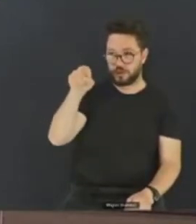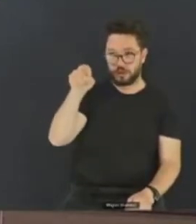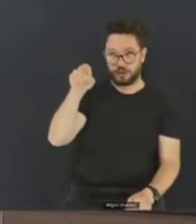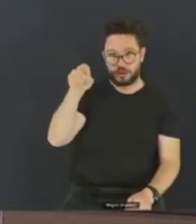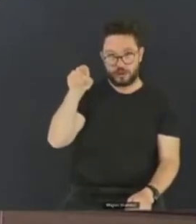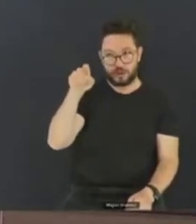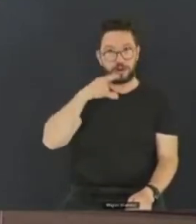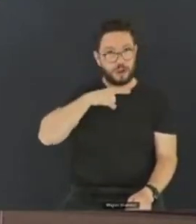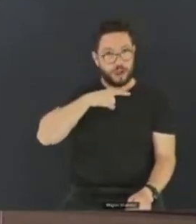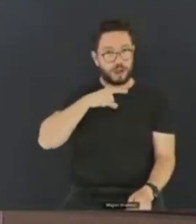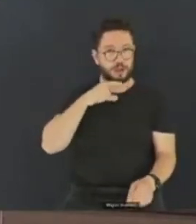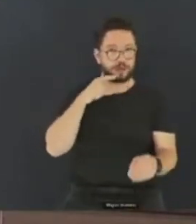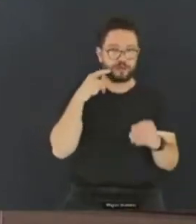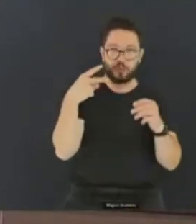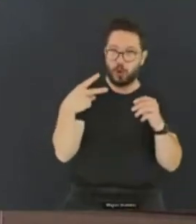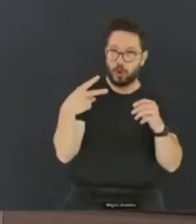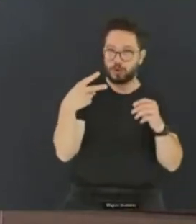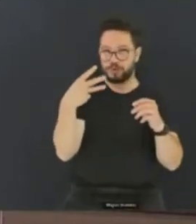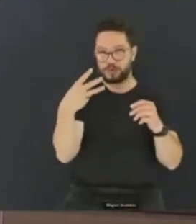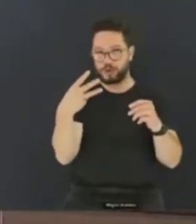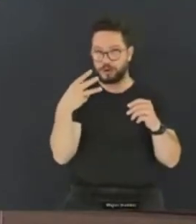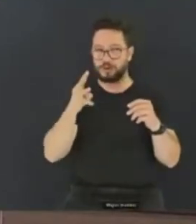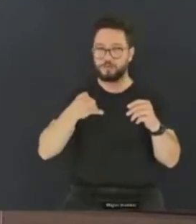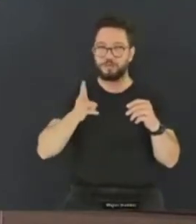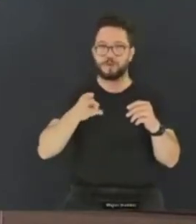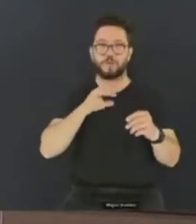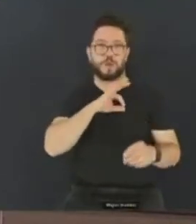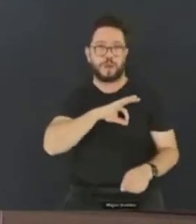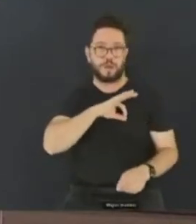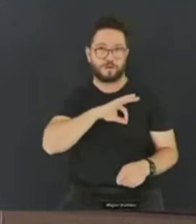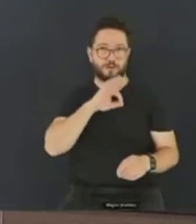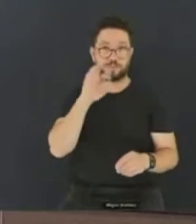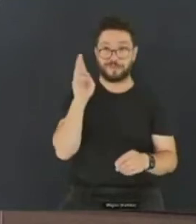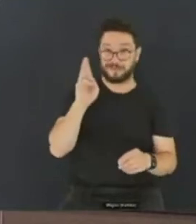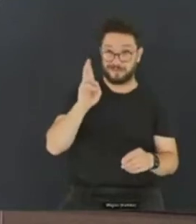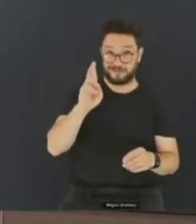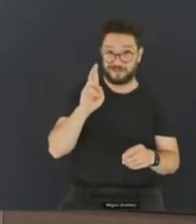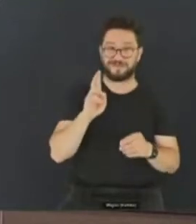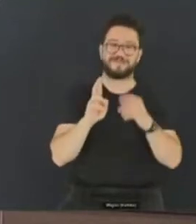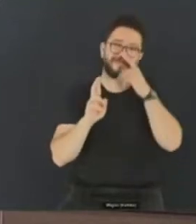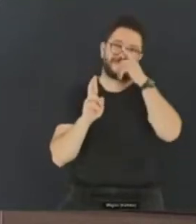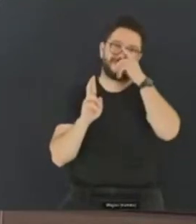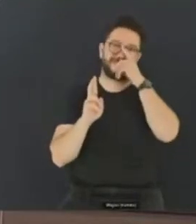3 e 4 salários mínimos. E mais de 1.860 que recebem entre